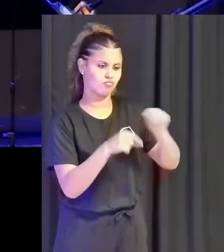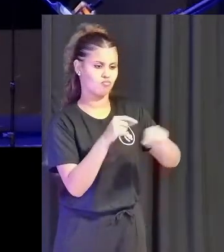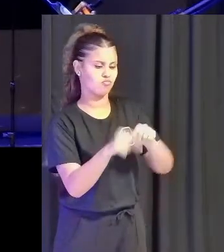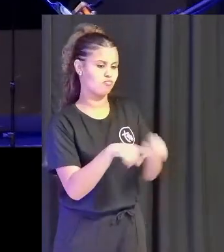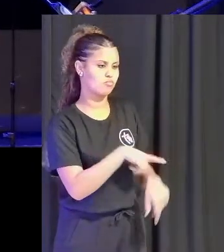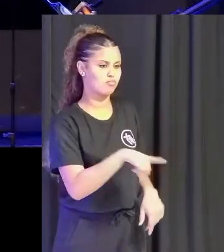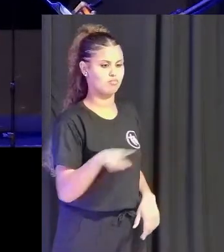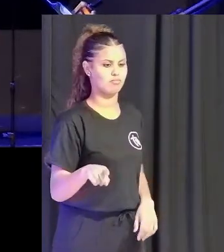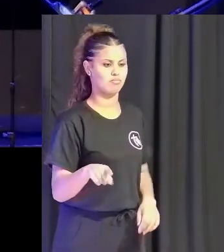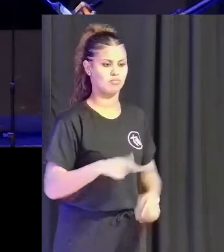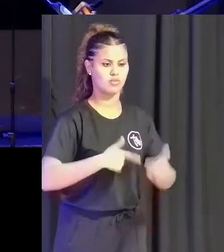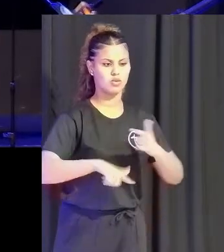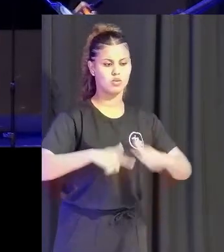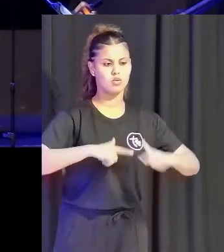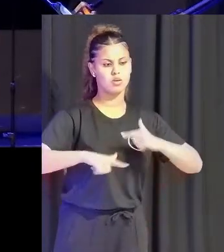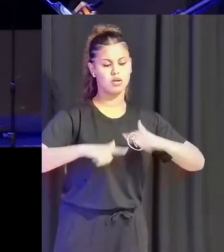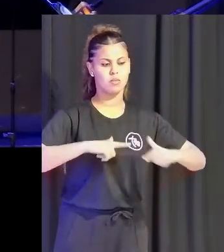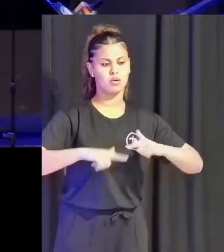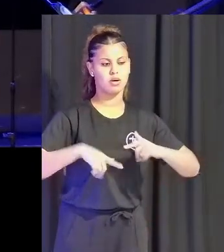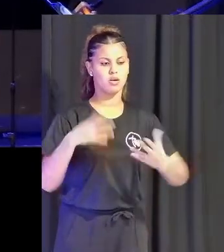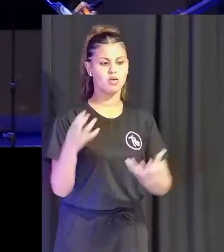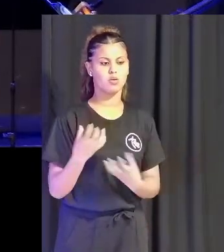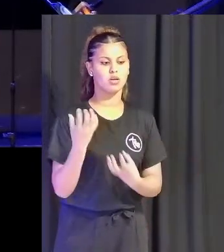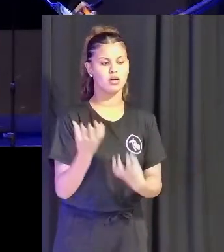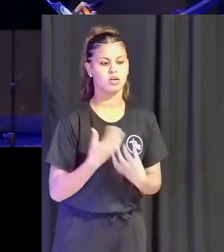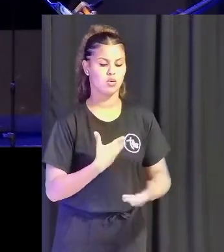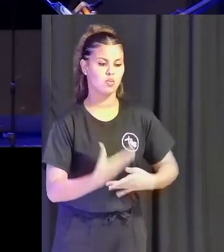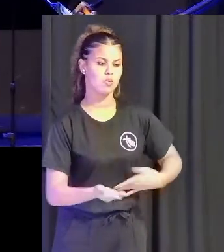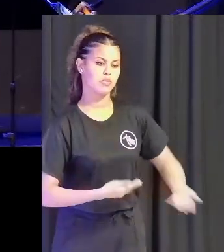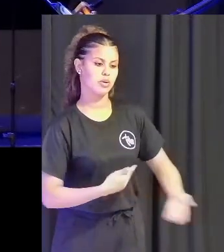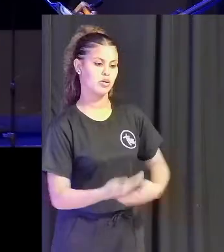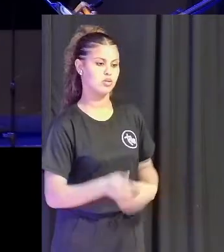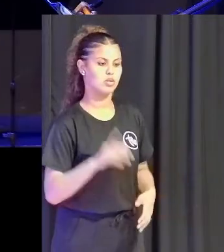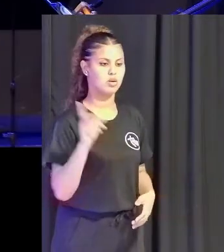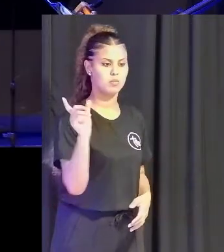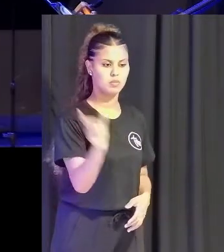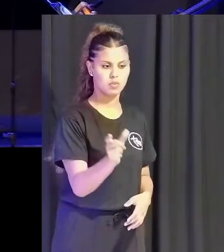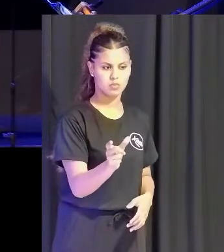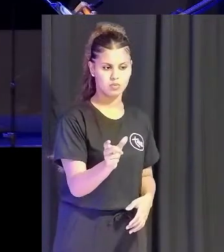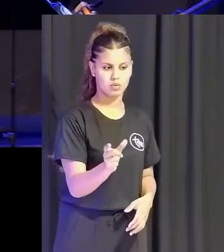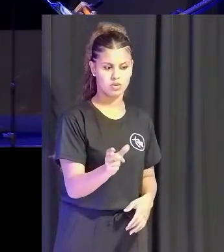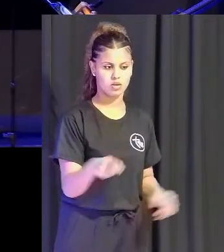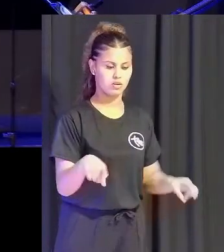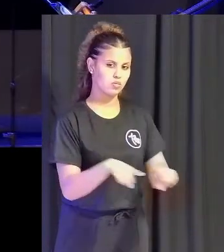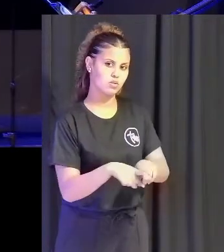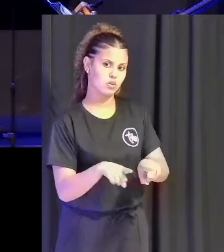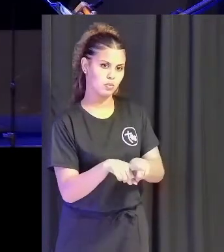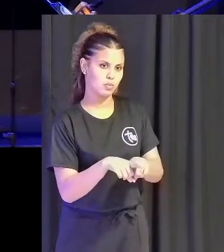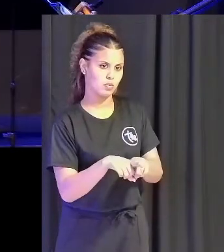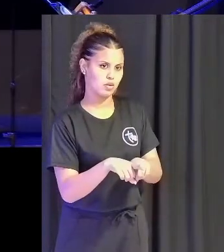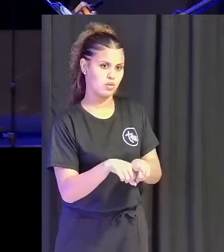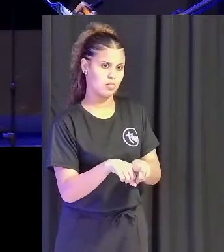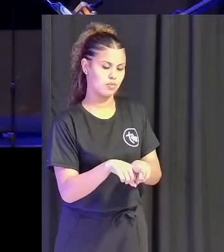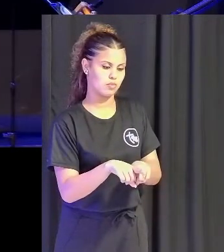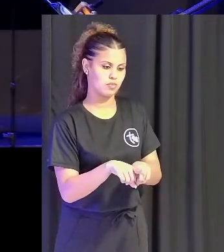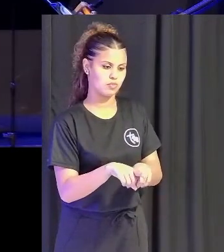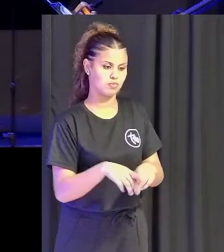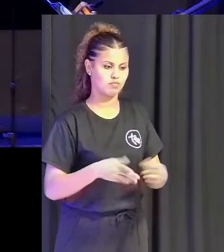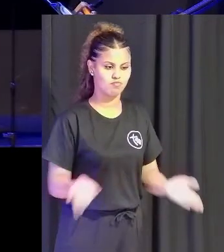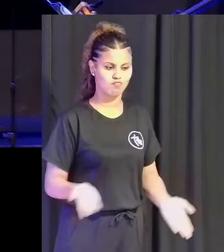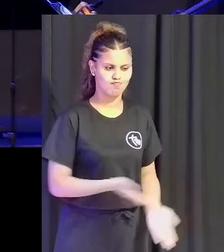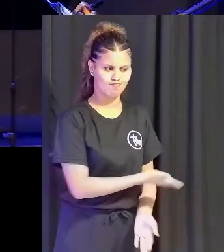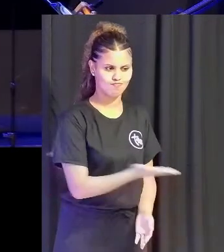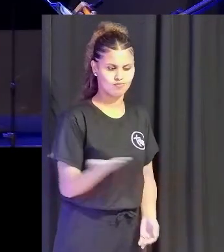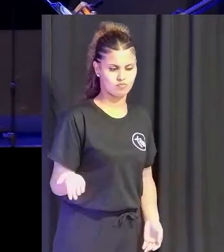disso na forma de um encorajamento aqui para a igreja. E logo estaremos vendo o nosso texto. Nosso trabalho